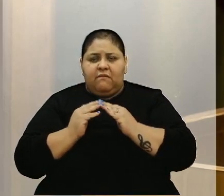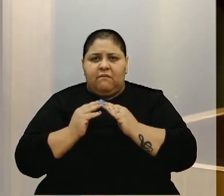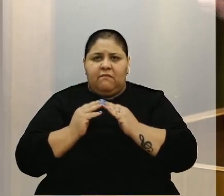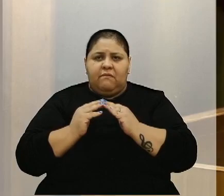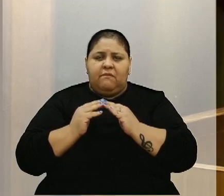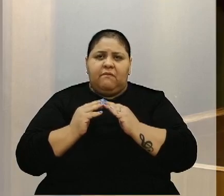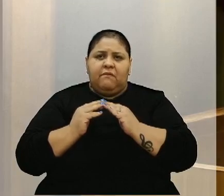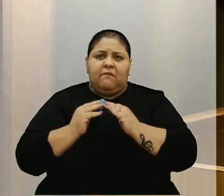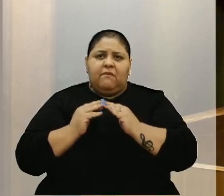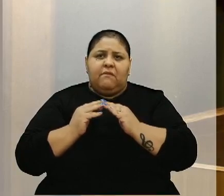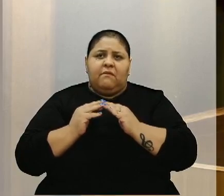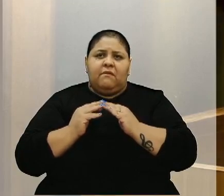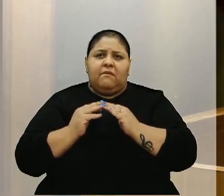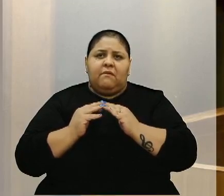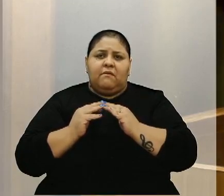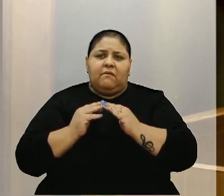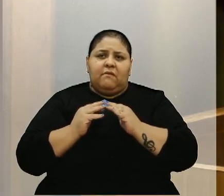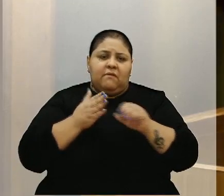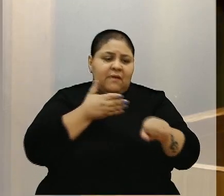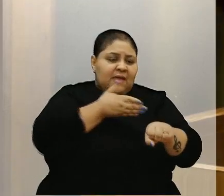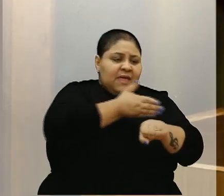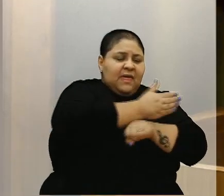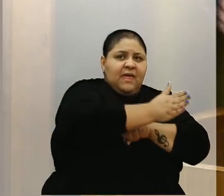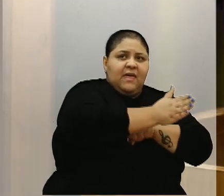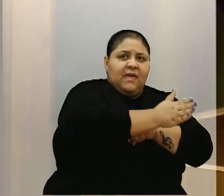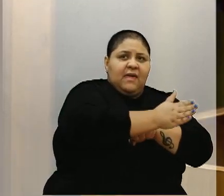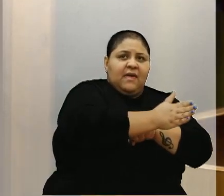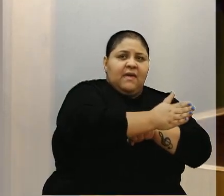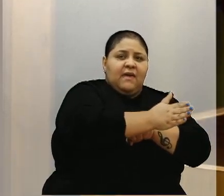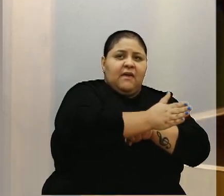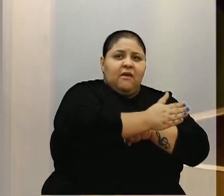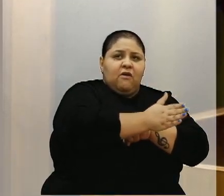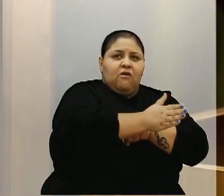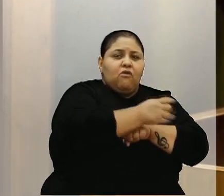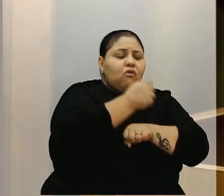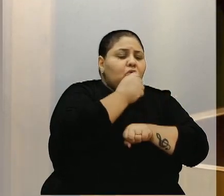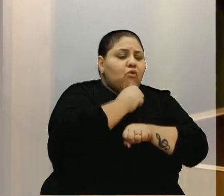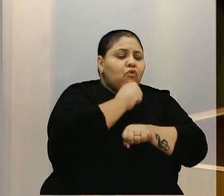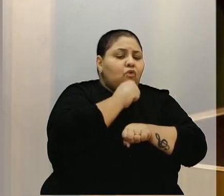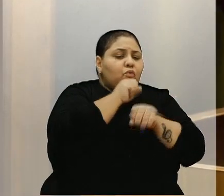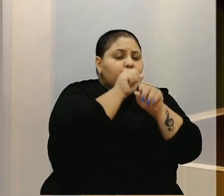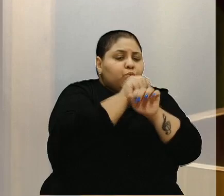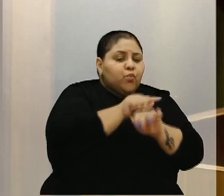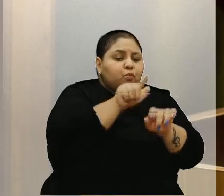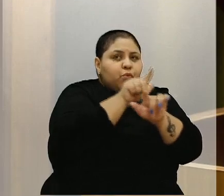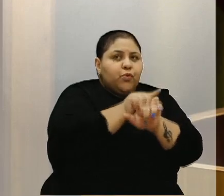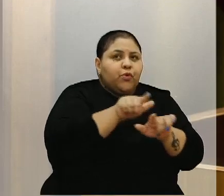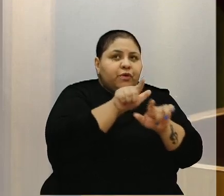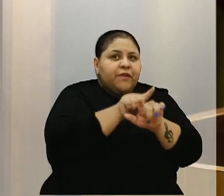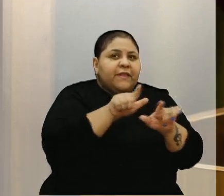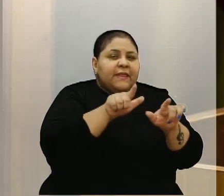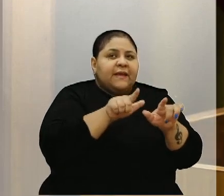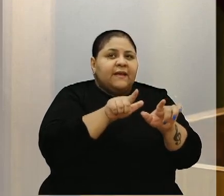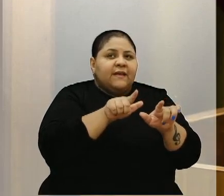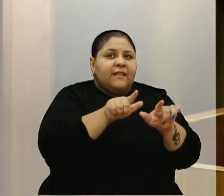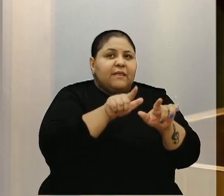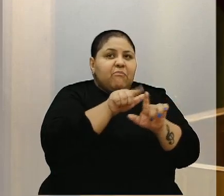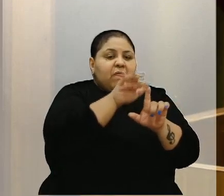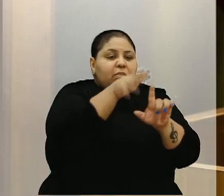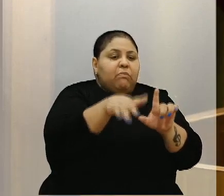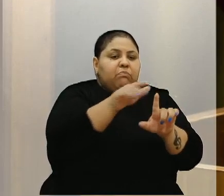Desde a entrada ali embaixo, quando estava o senhorzinho passando o aspirador, o ventilador de